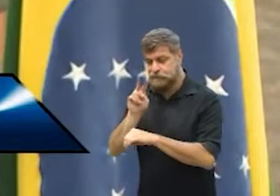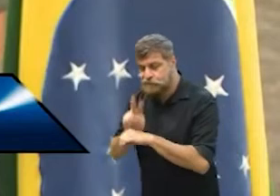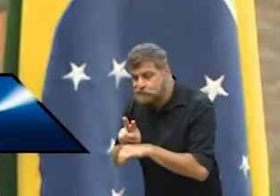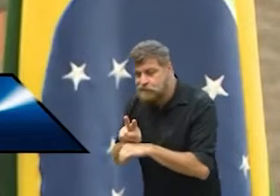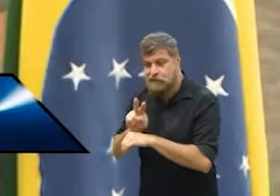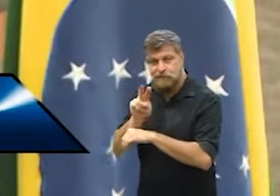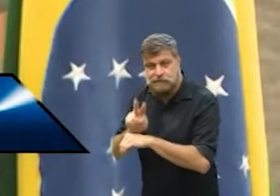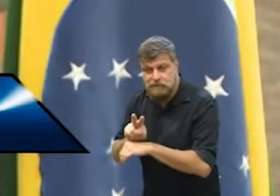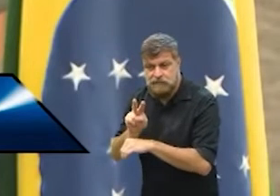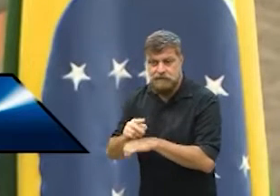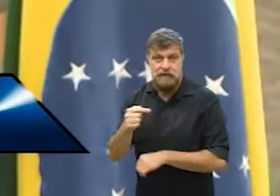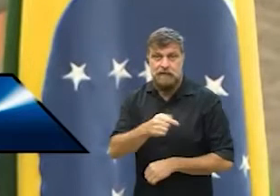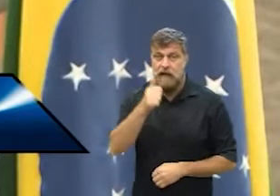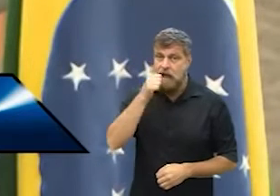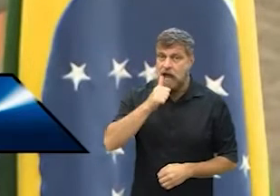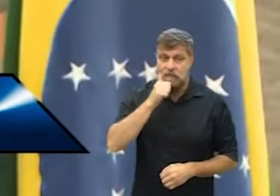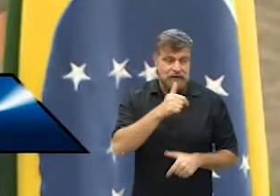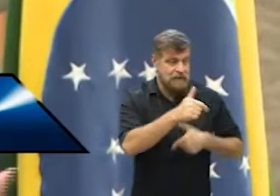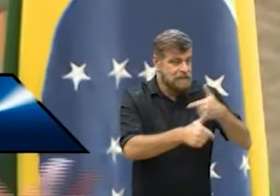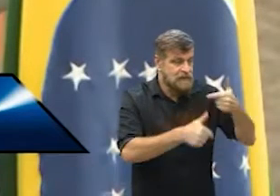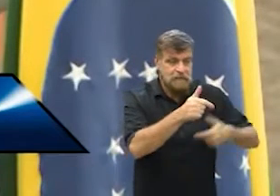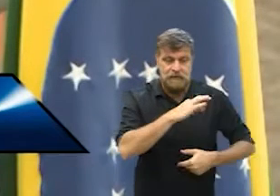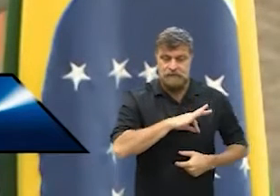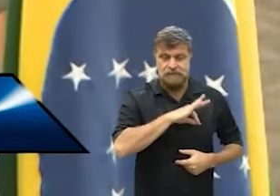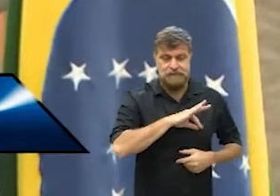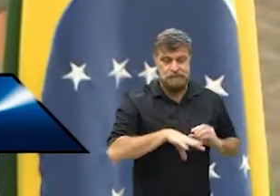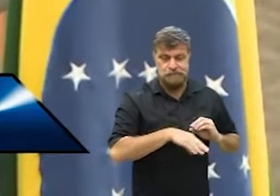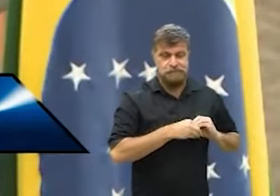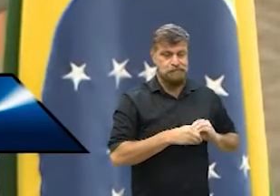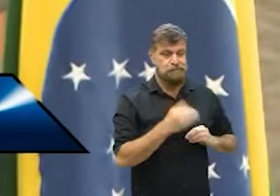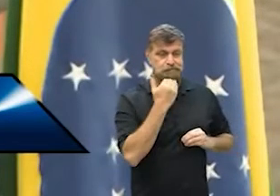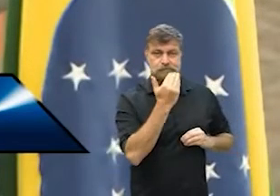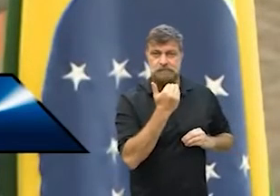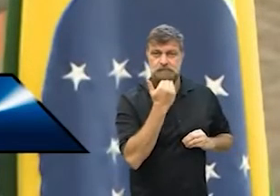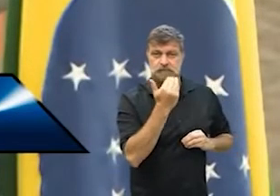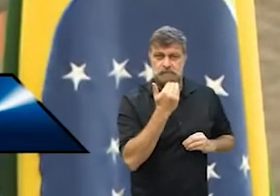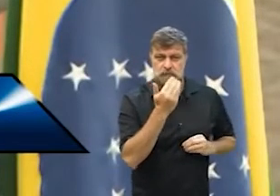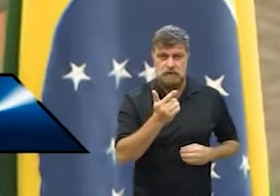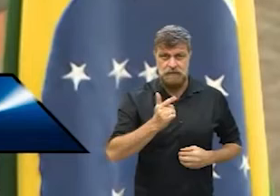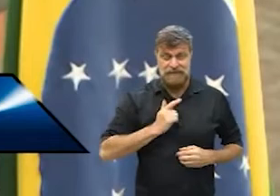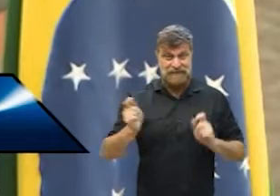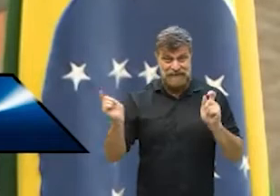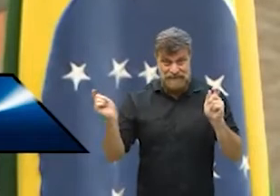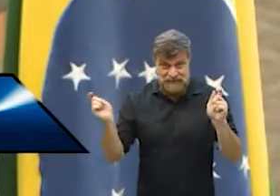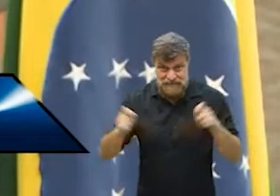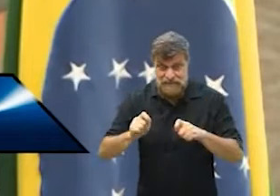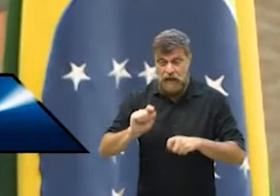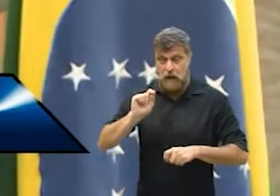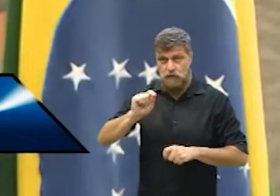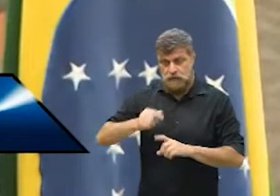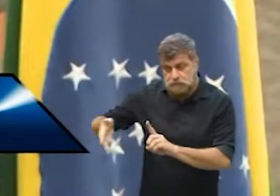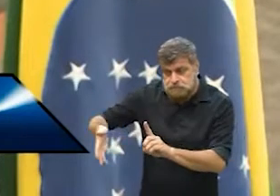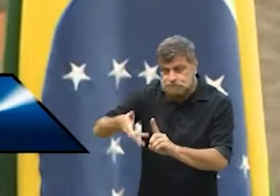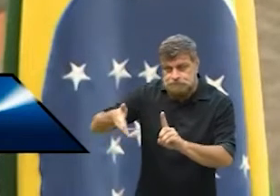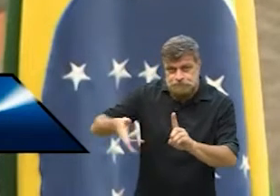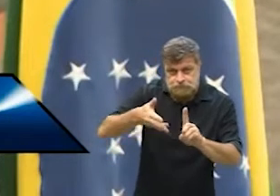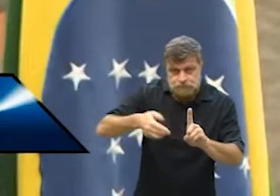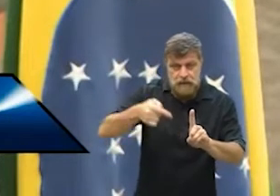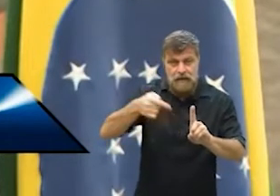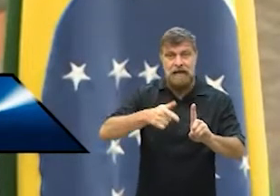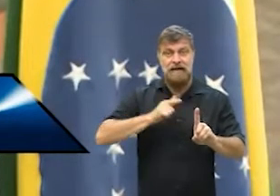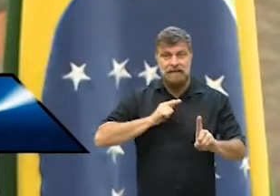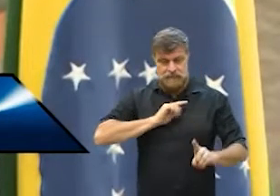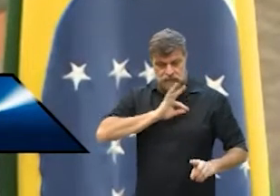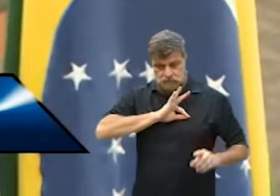de ficarem em casa com seus parentes e não poderem buscar uma renda fora de casa. Então, isso daria, inclusive, a possibilidade de